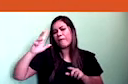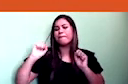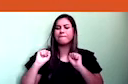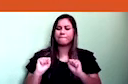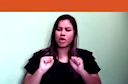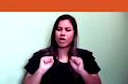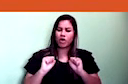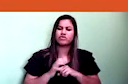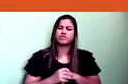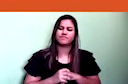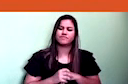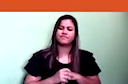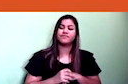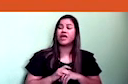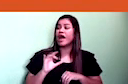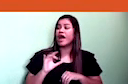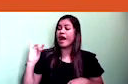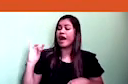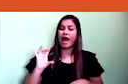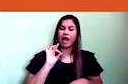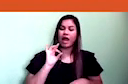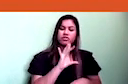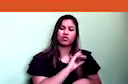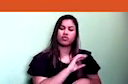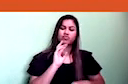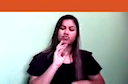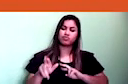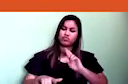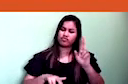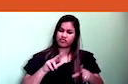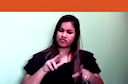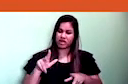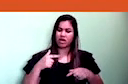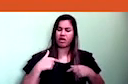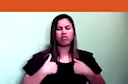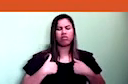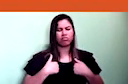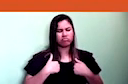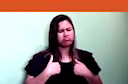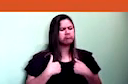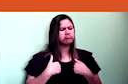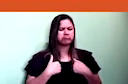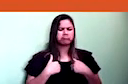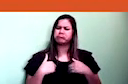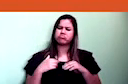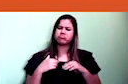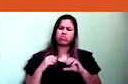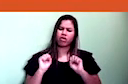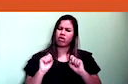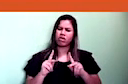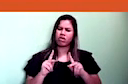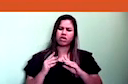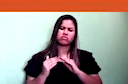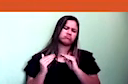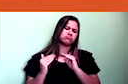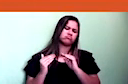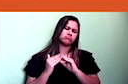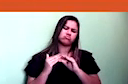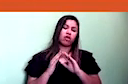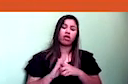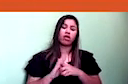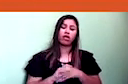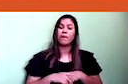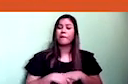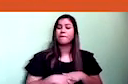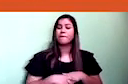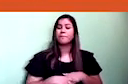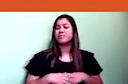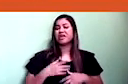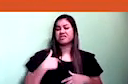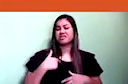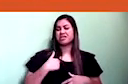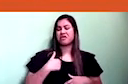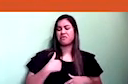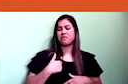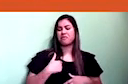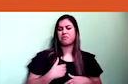cada um, cuidado, né? Afinal de contas, a outra pessoa não é você. Então,